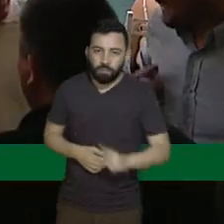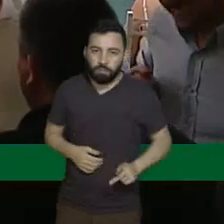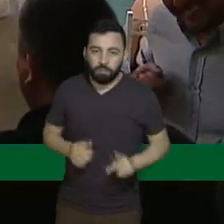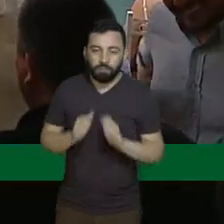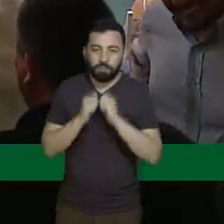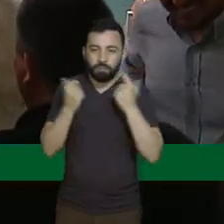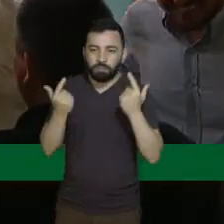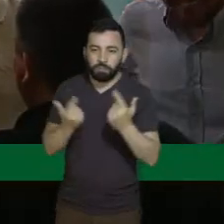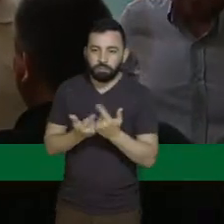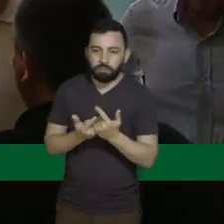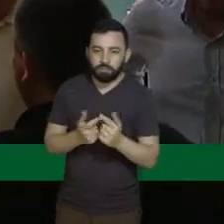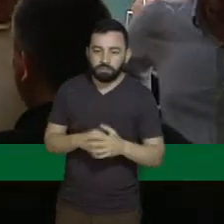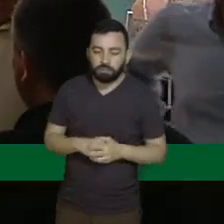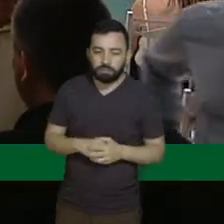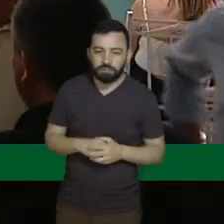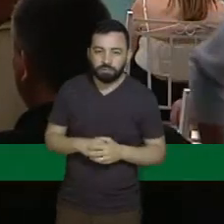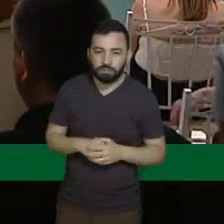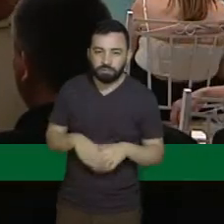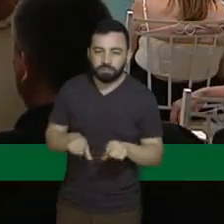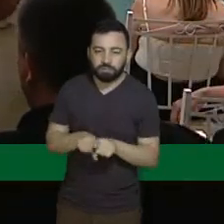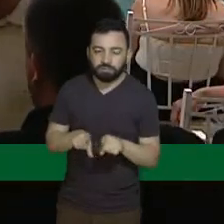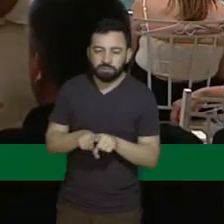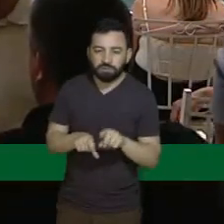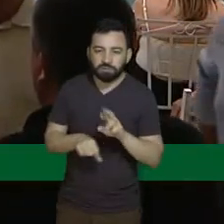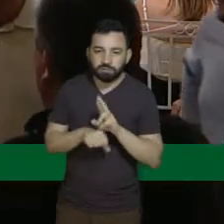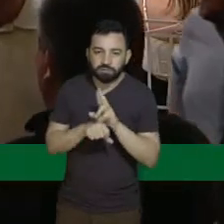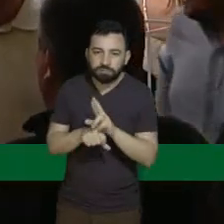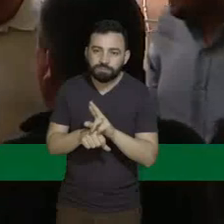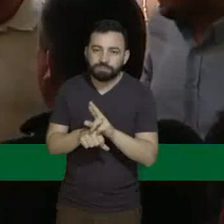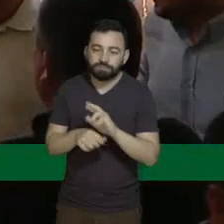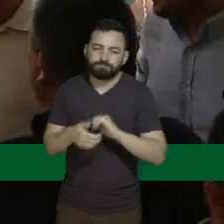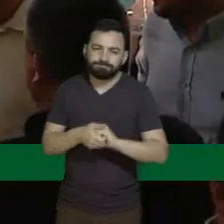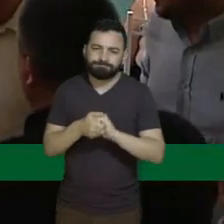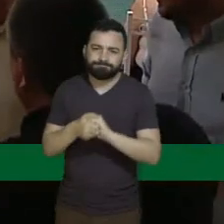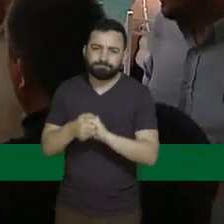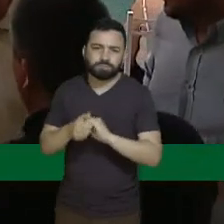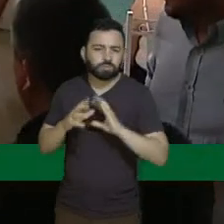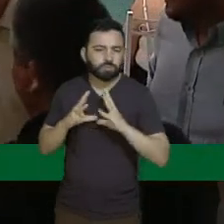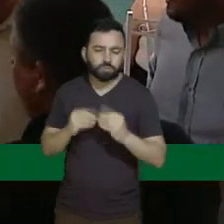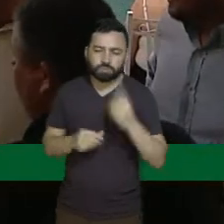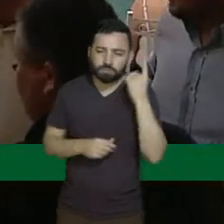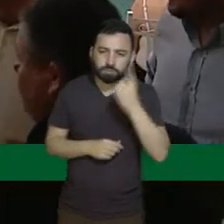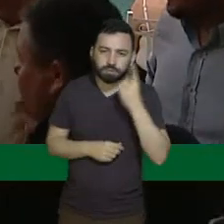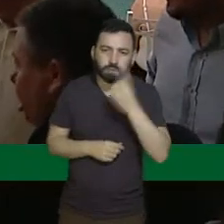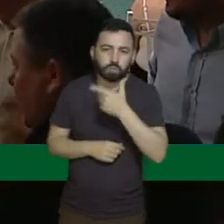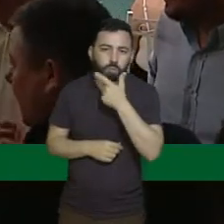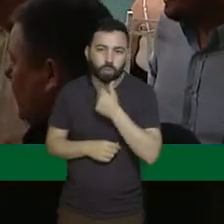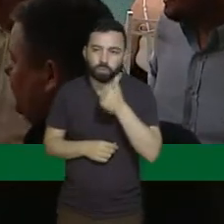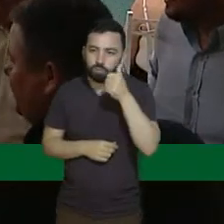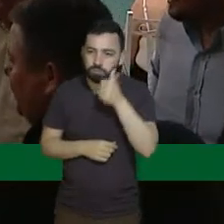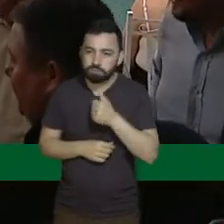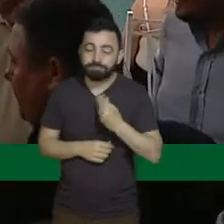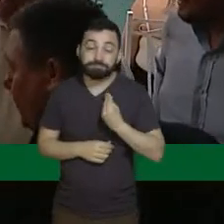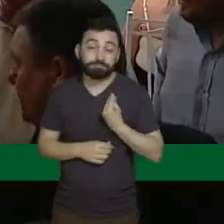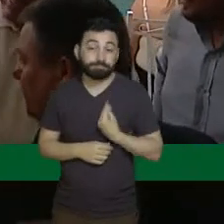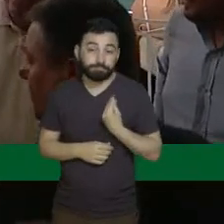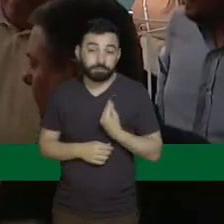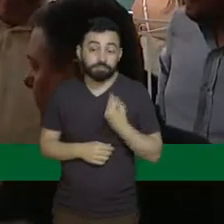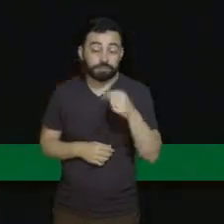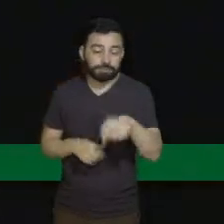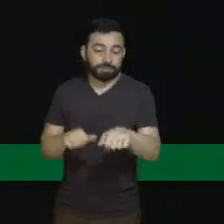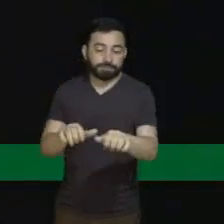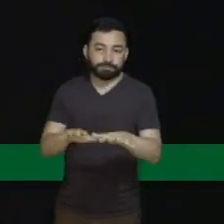e em nome de quem cumprimento a todos os deputados e deputadas presentes a esta sessão.